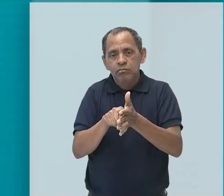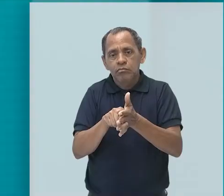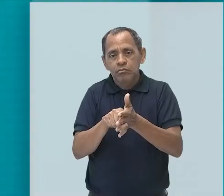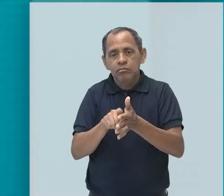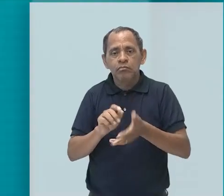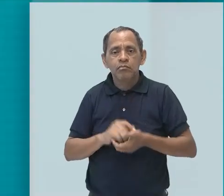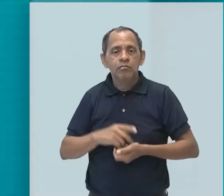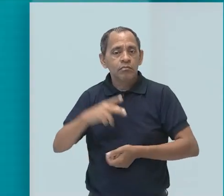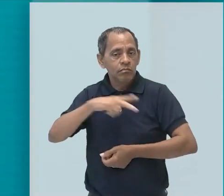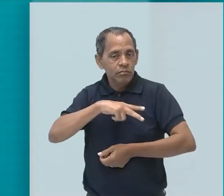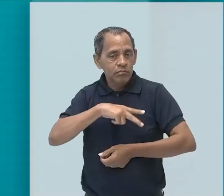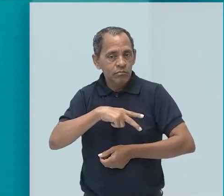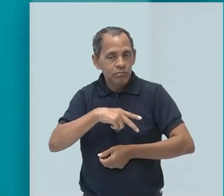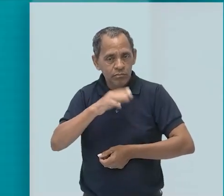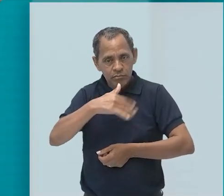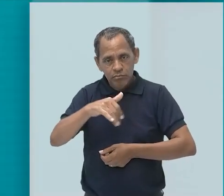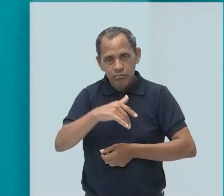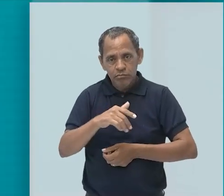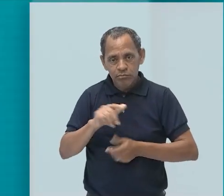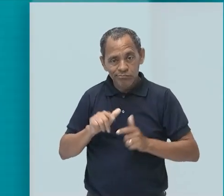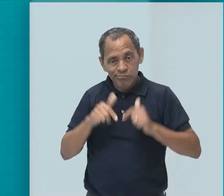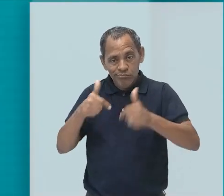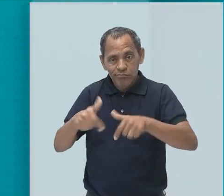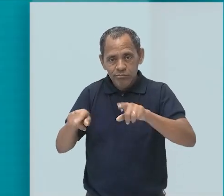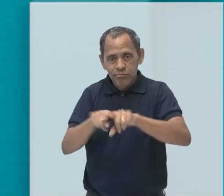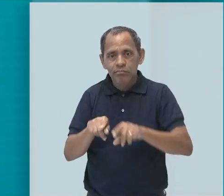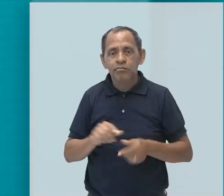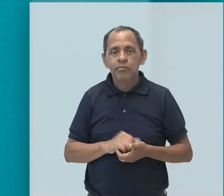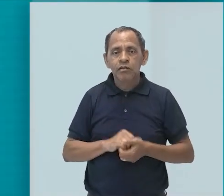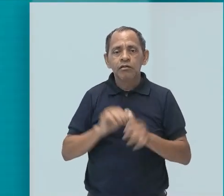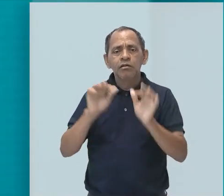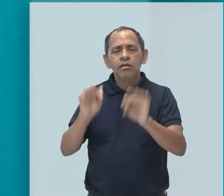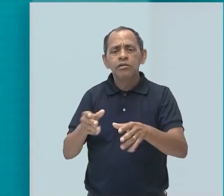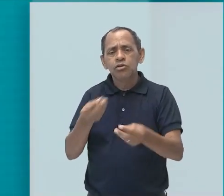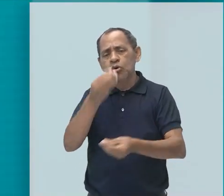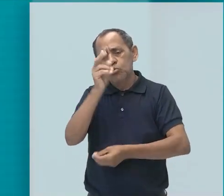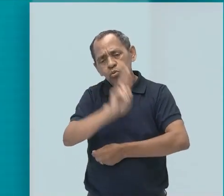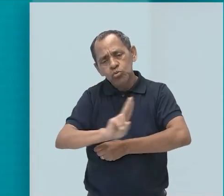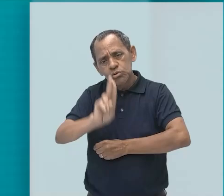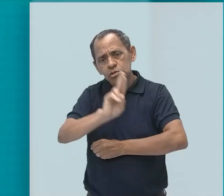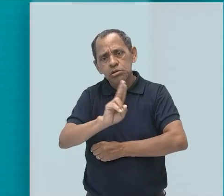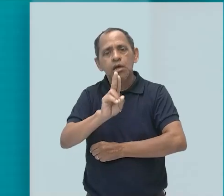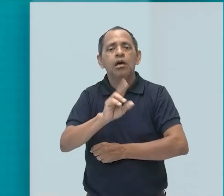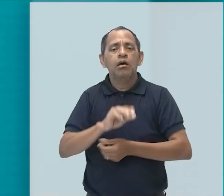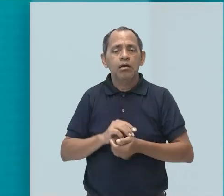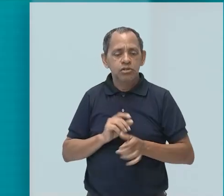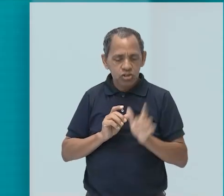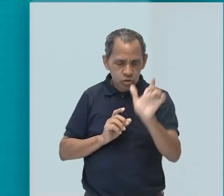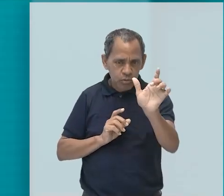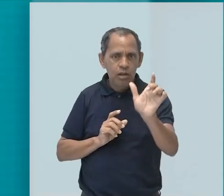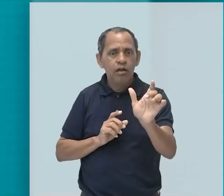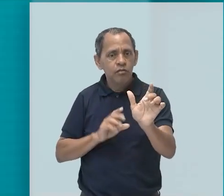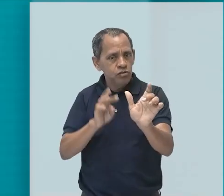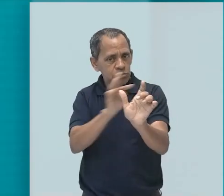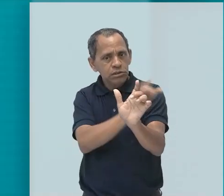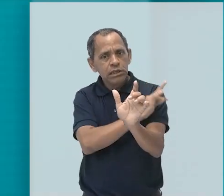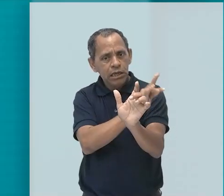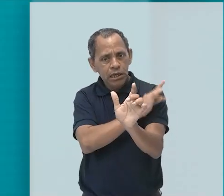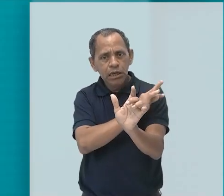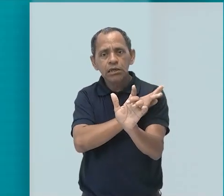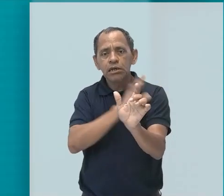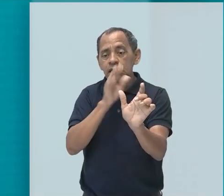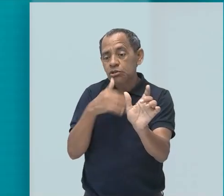de atuação. E isso acaba por fazer com que eles utilizem esses termos no